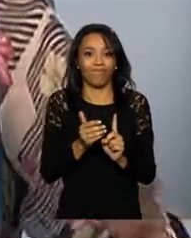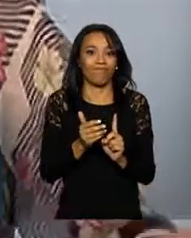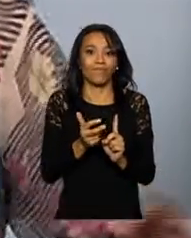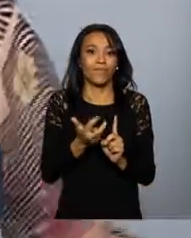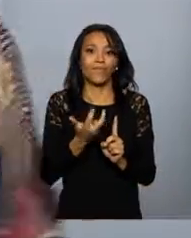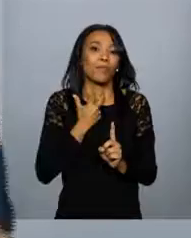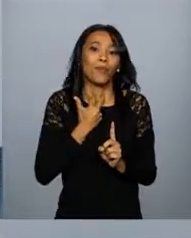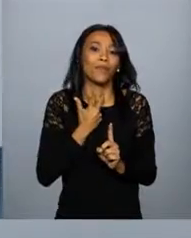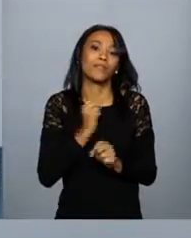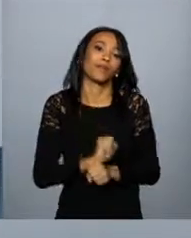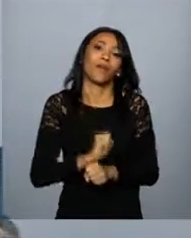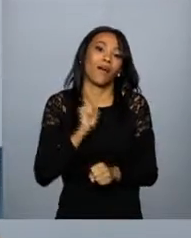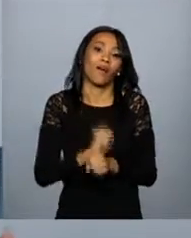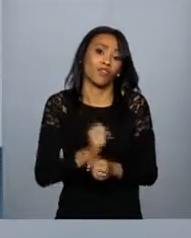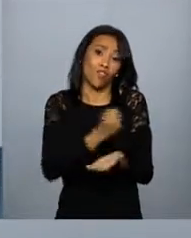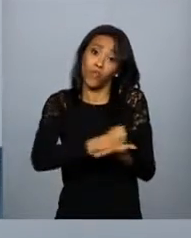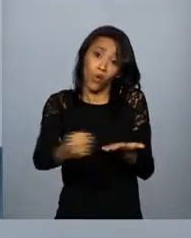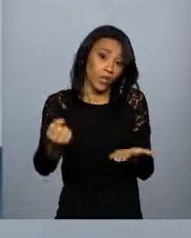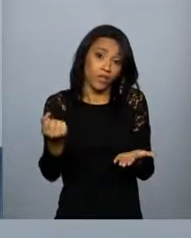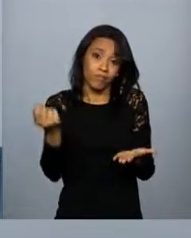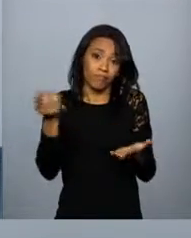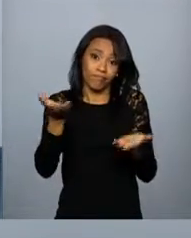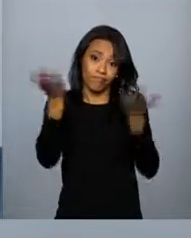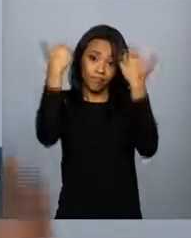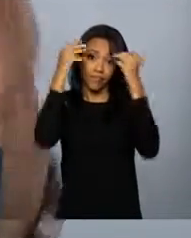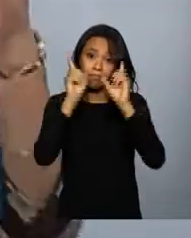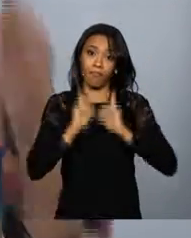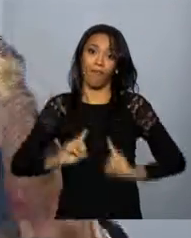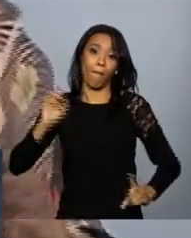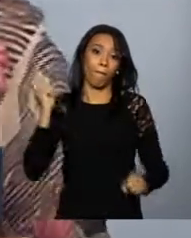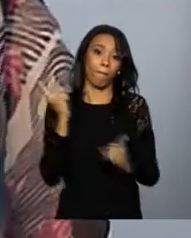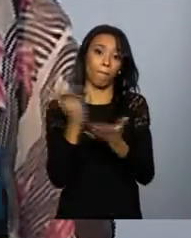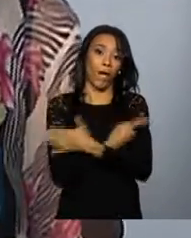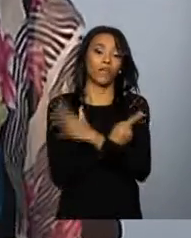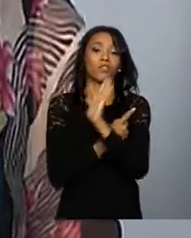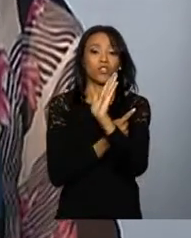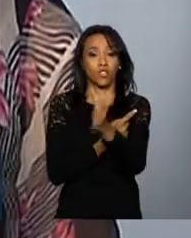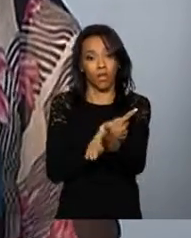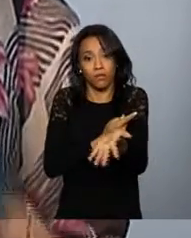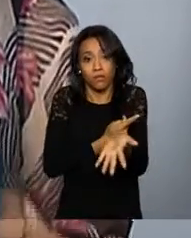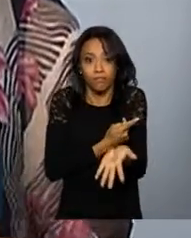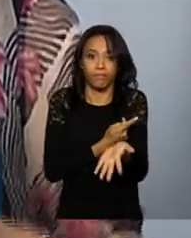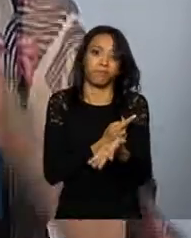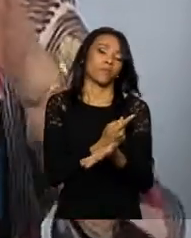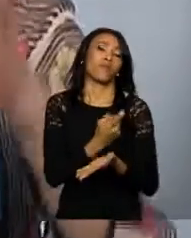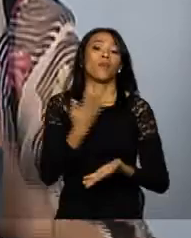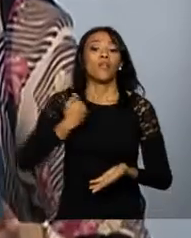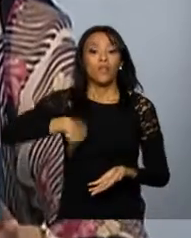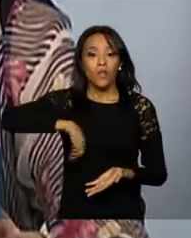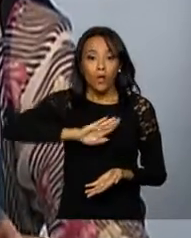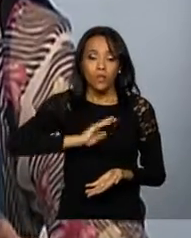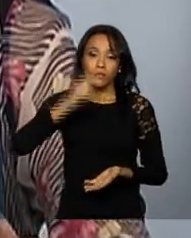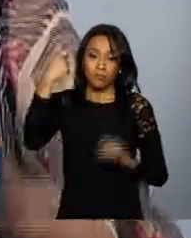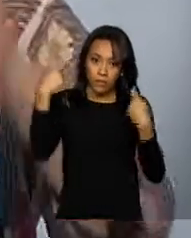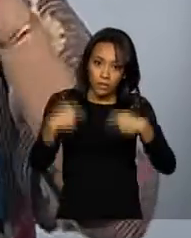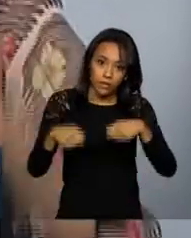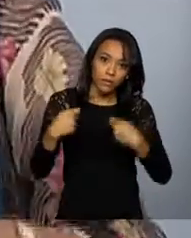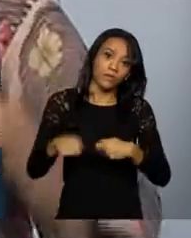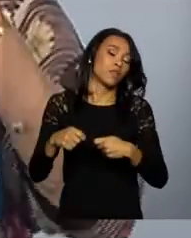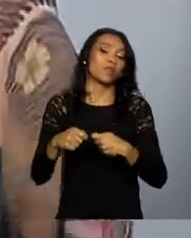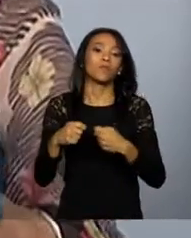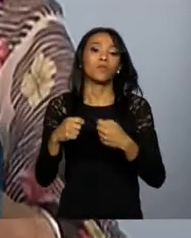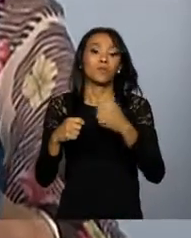podem esperar. Elas não podem esperar. Assim, nós temos de combater